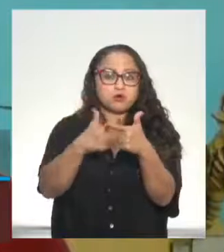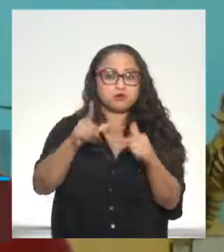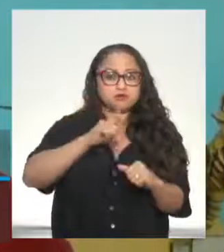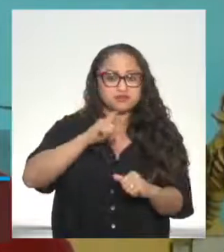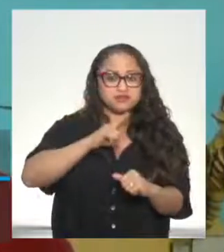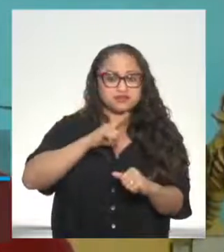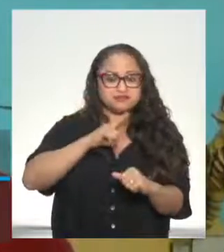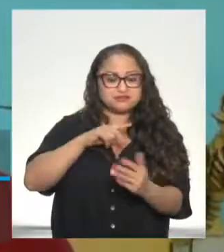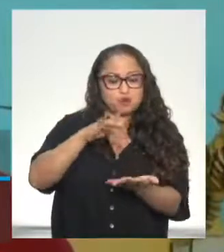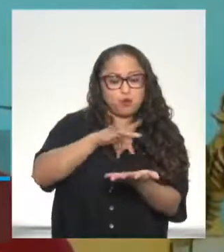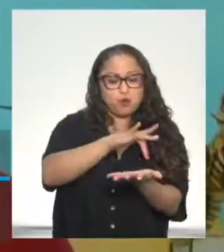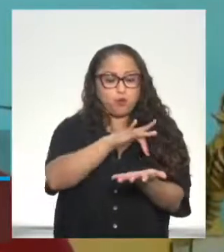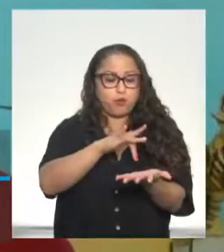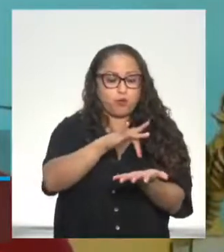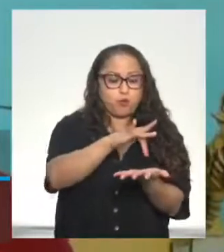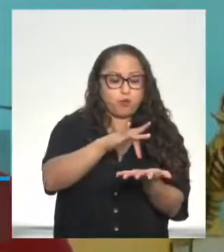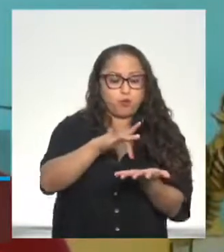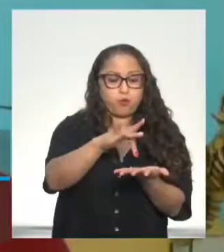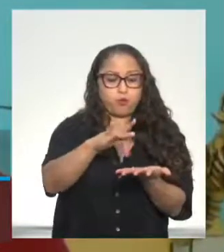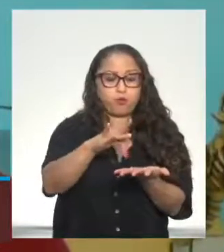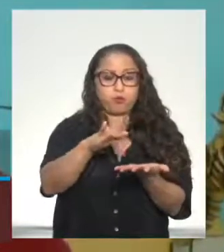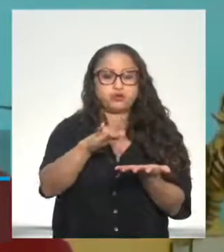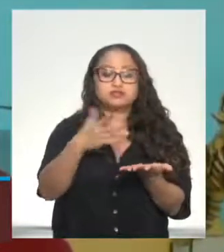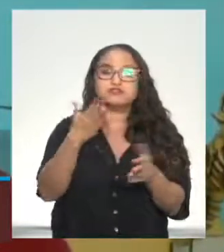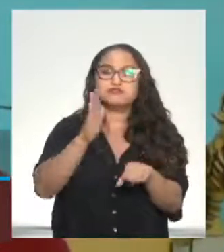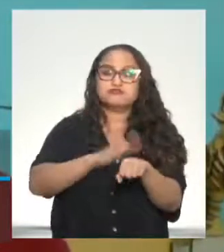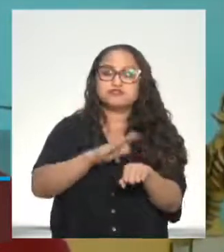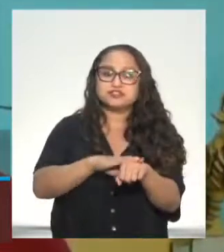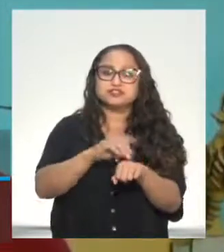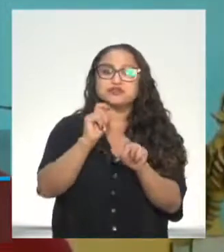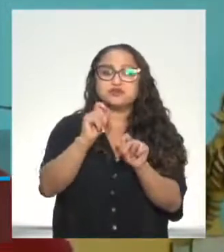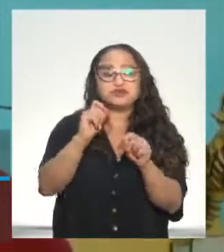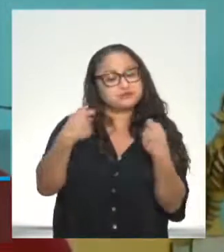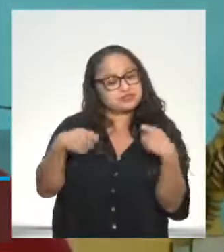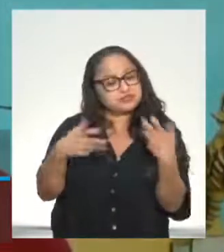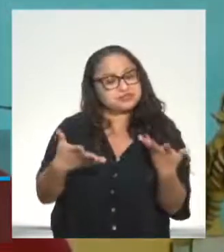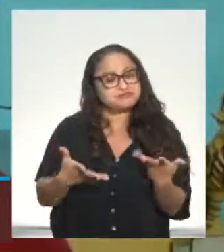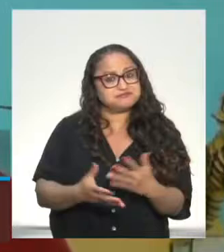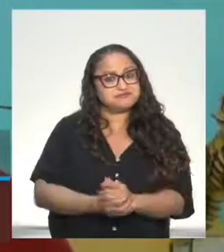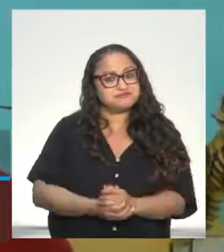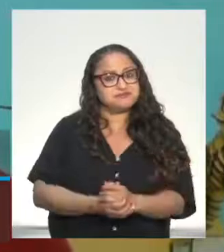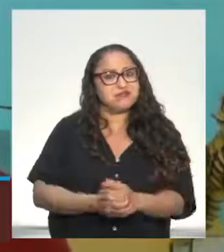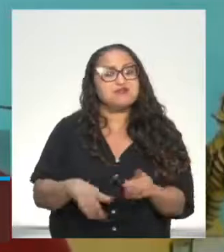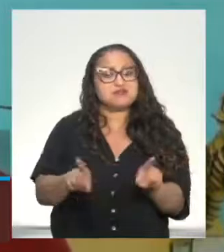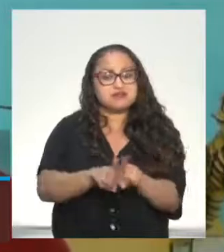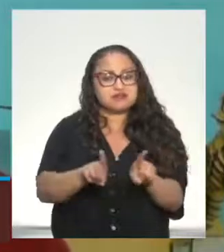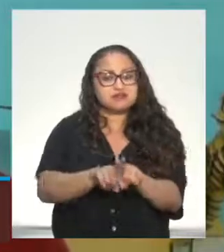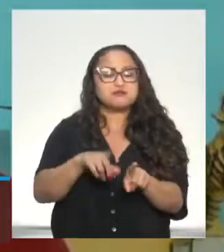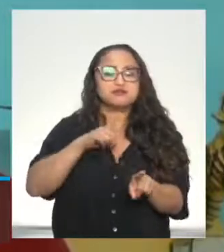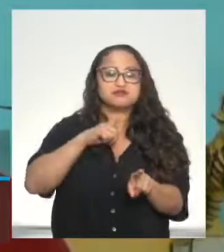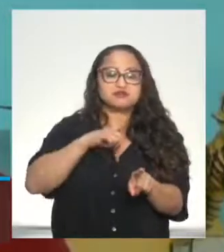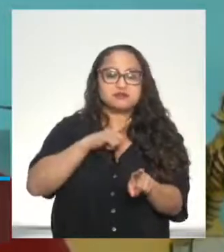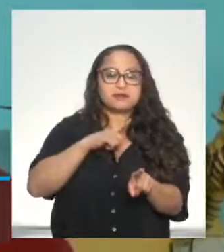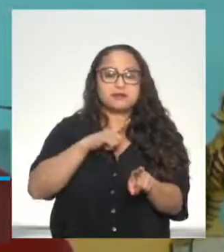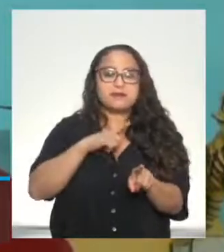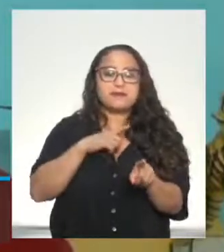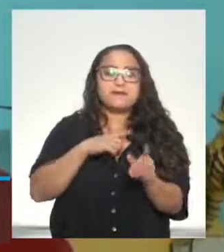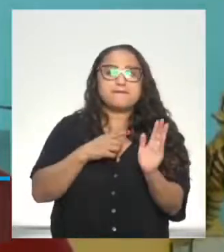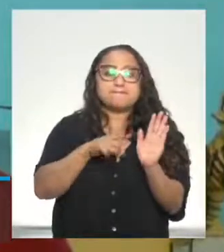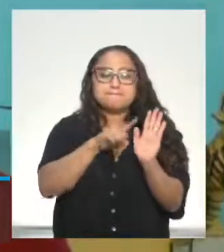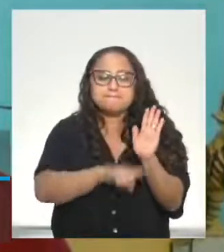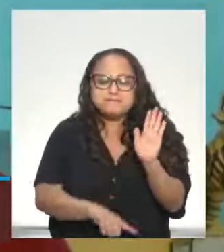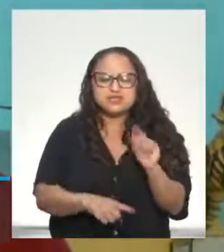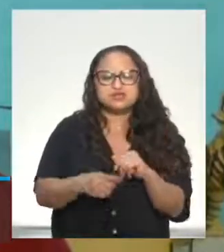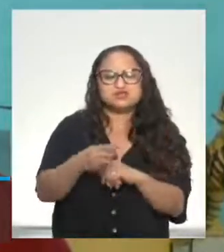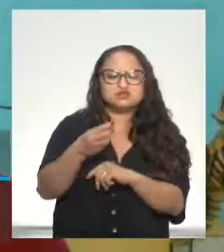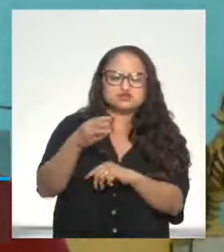Vamos imprimir somente essa peça. Isso deixa as naves mais leves, gasta menos combustível e